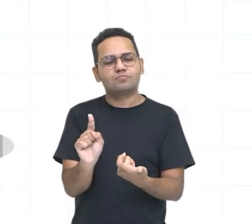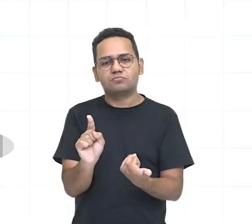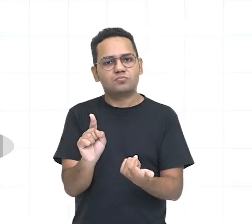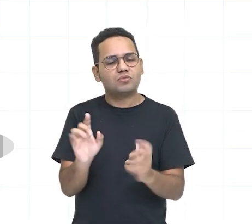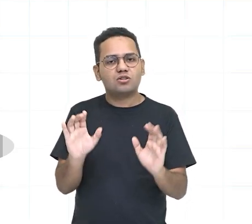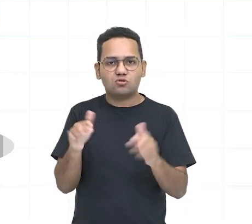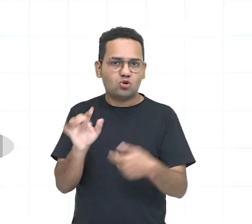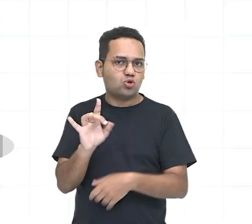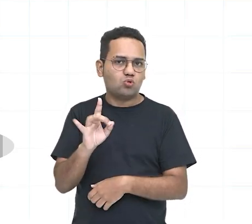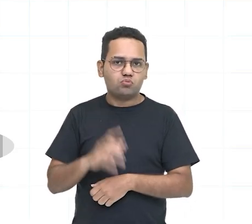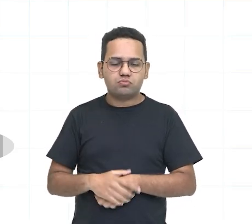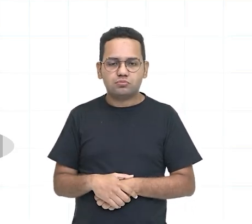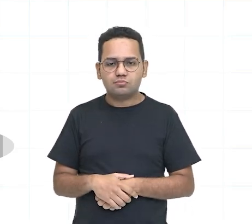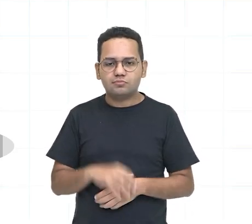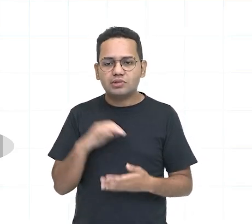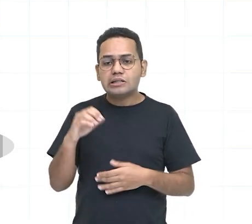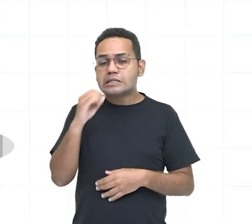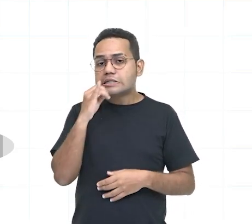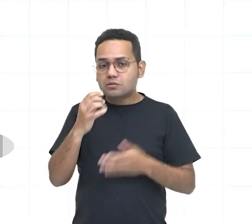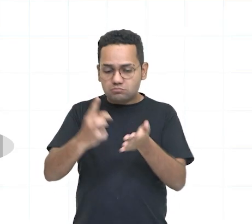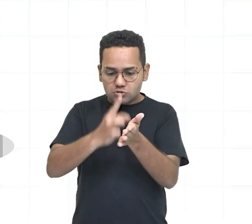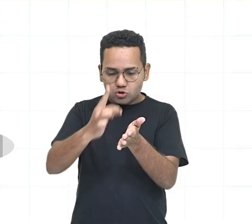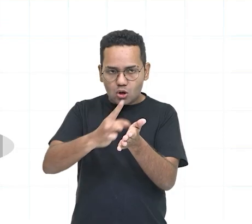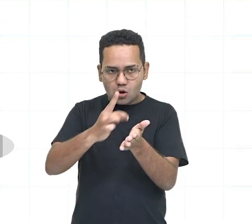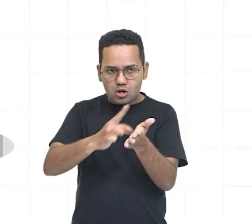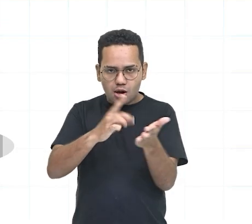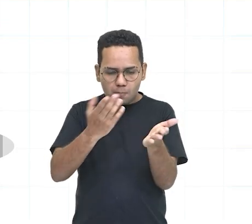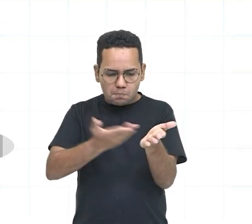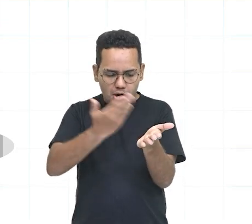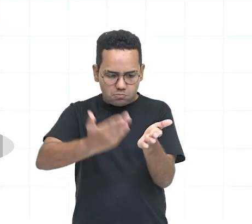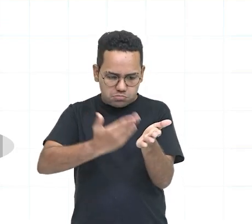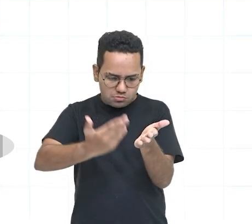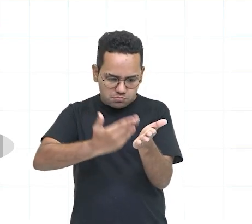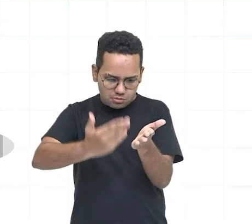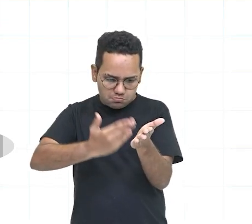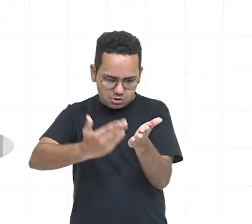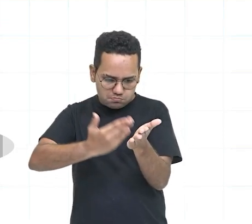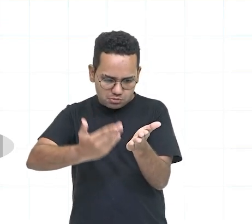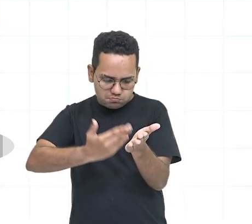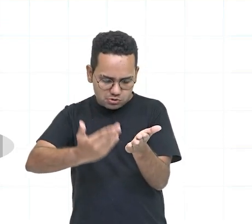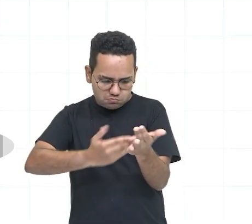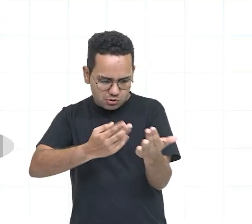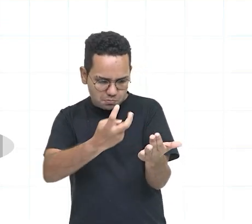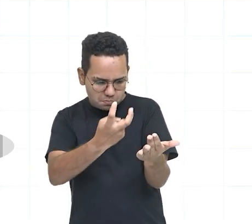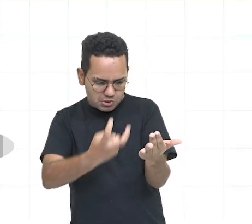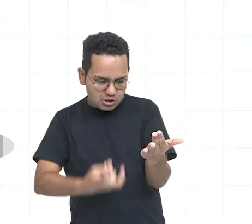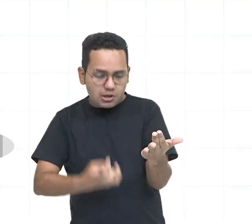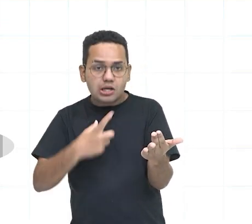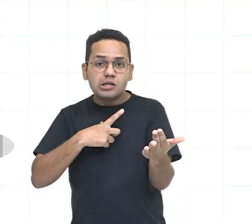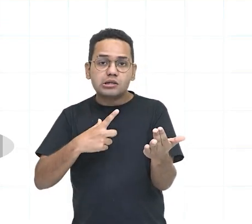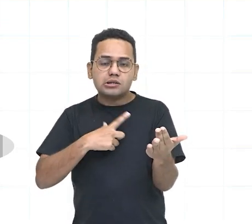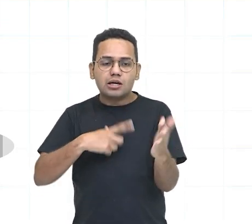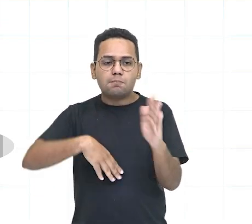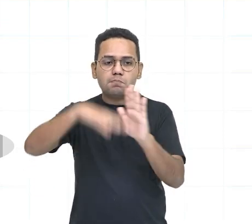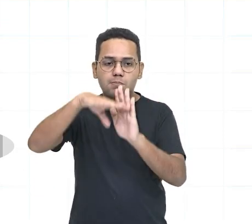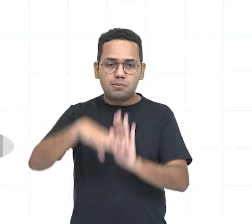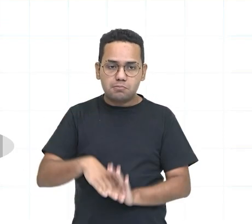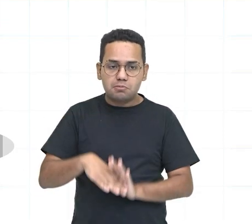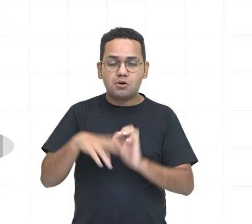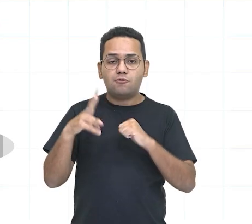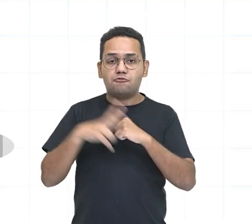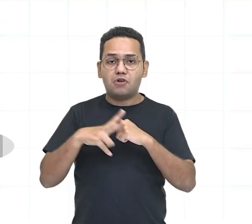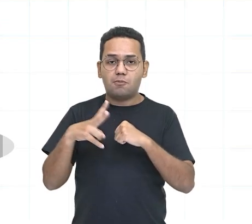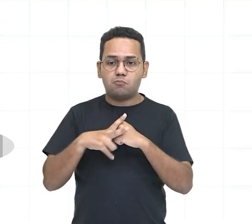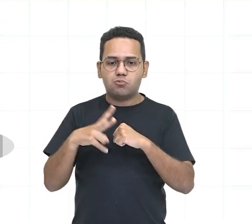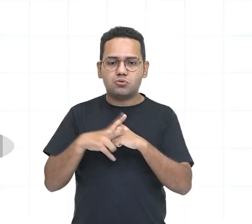verbos, gente, se você olhar no dicionário, é possível que lá nas últimas páginas você encontre uma lista de verbos. Aquela coluna dos